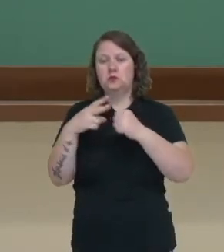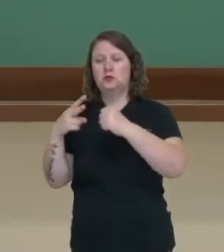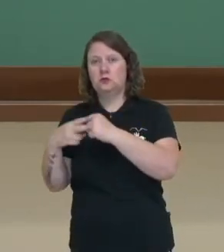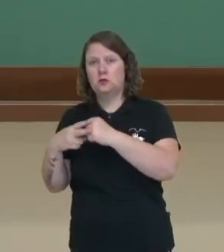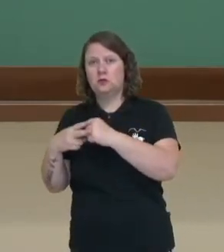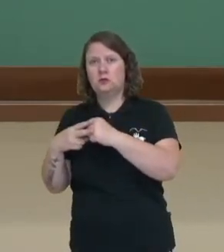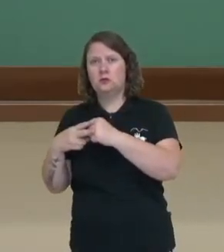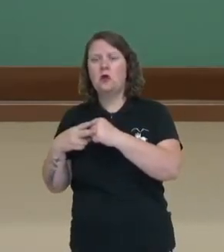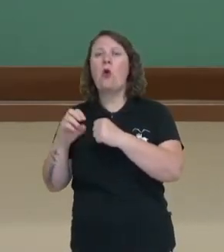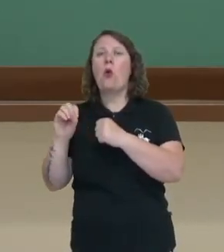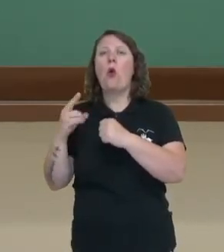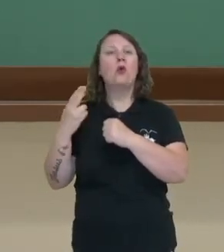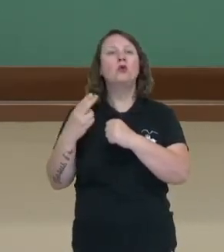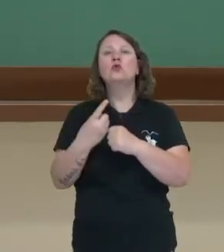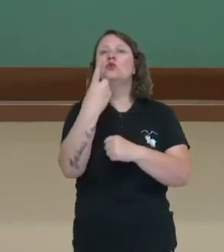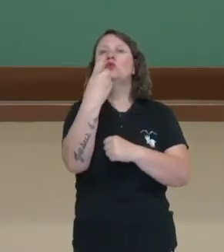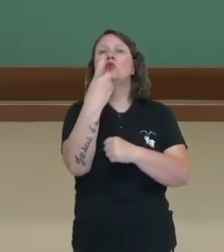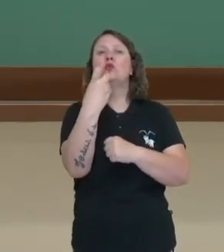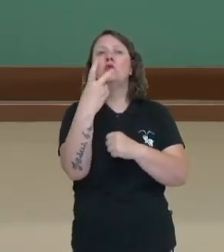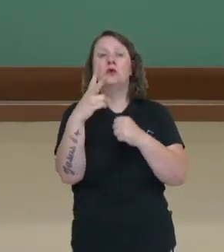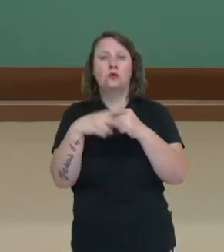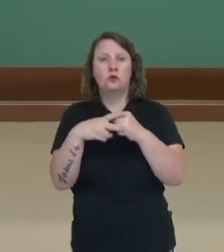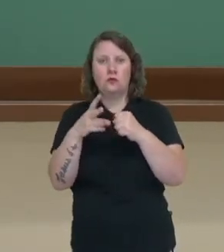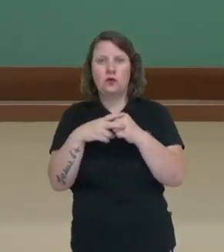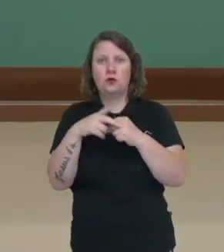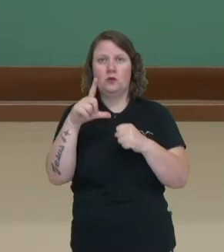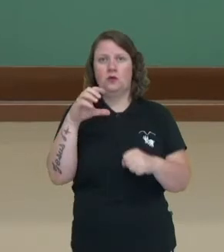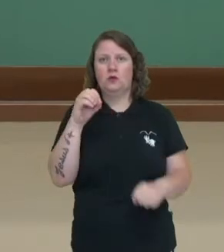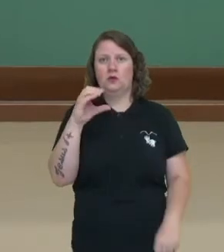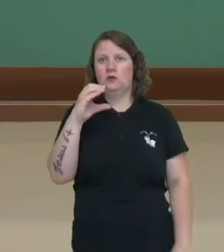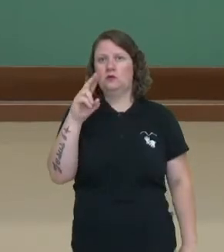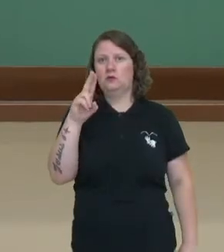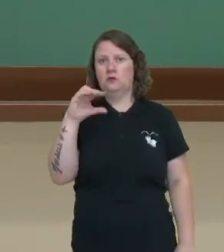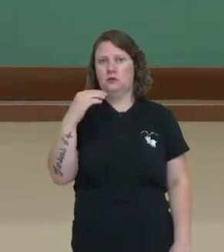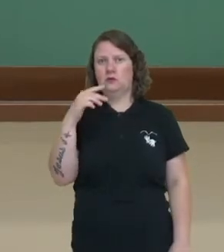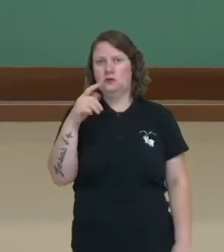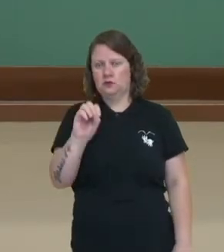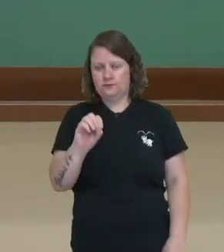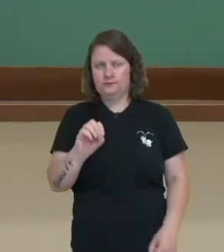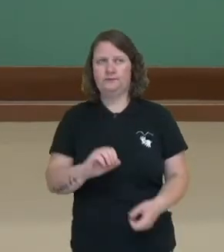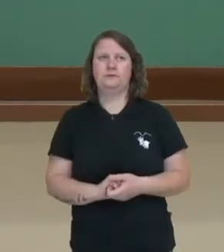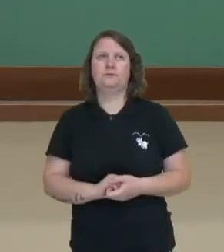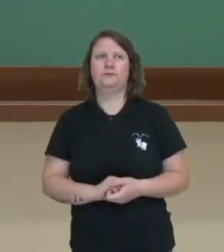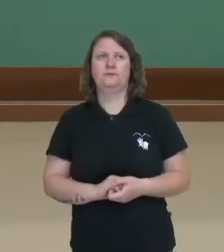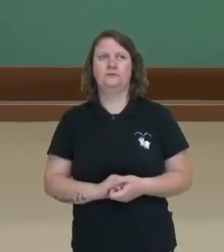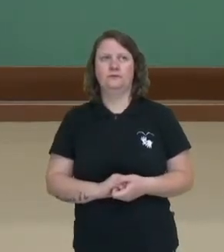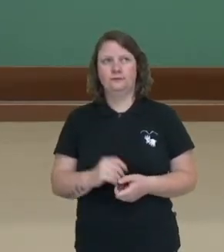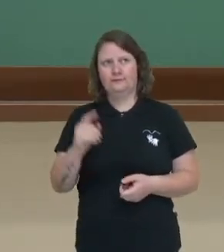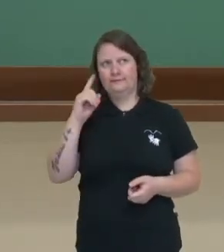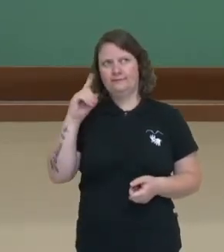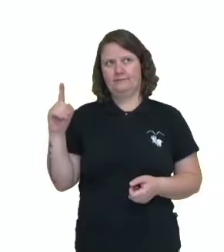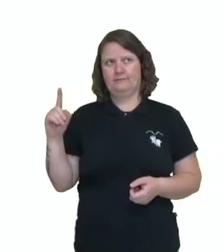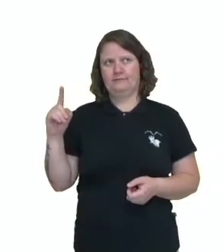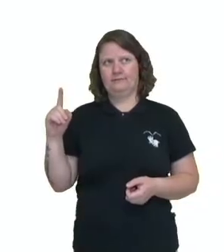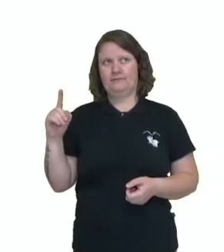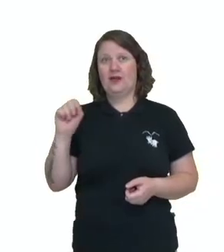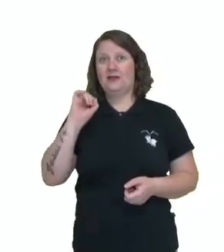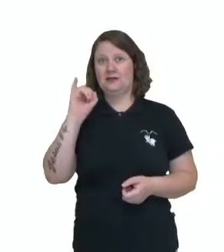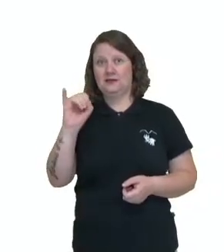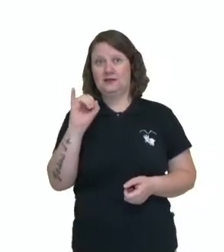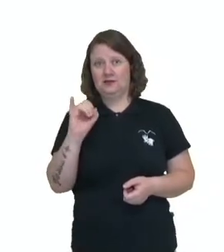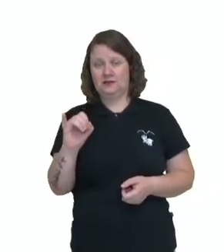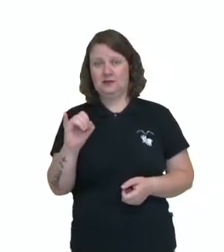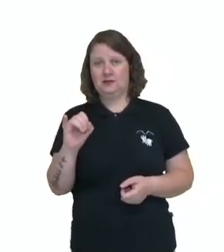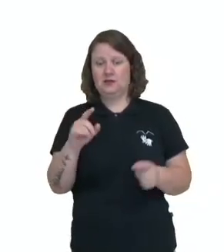né? Então vejamos a nossa frase em questão, o nosso período, como ele é composto. Se você mencionou que é